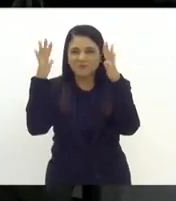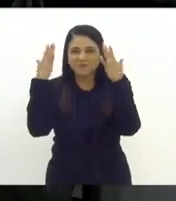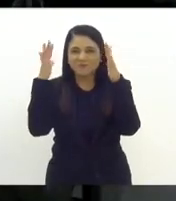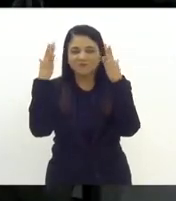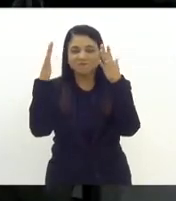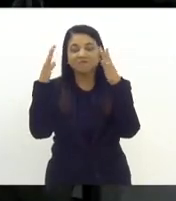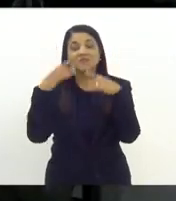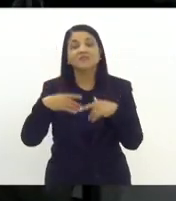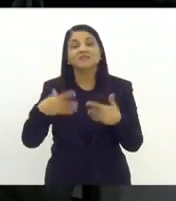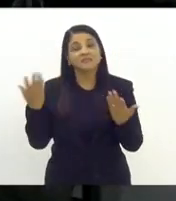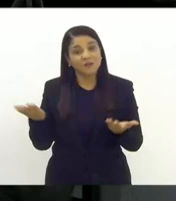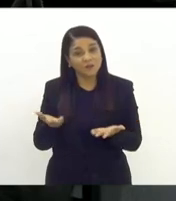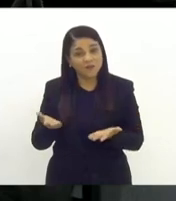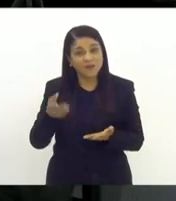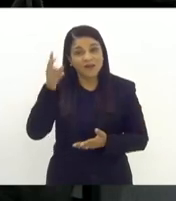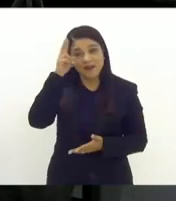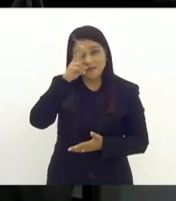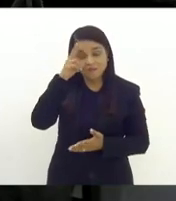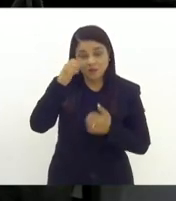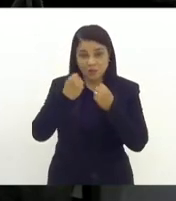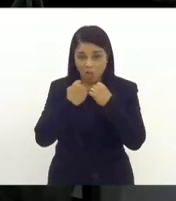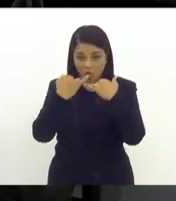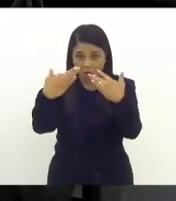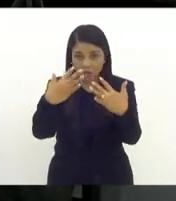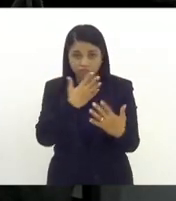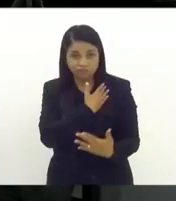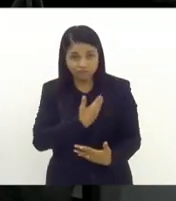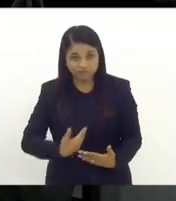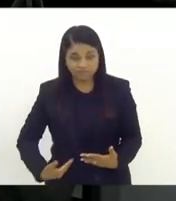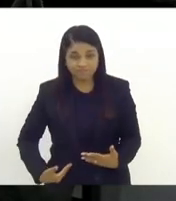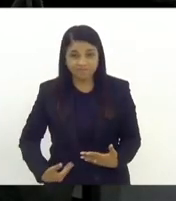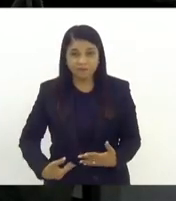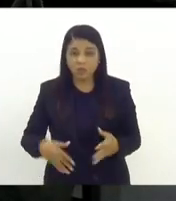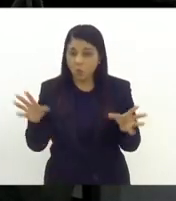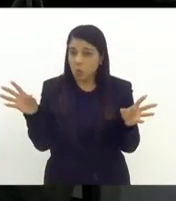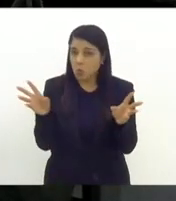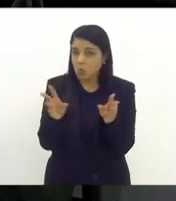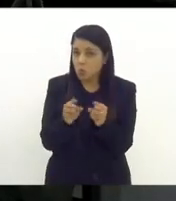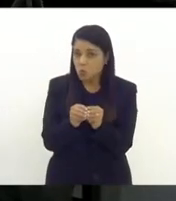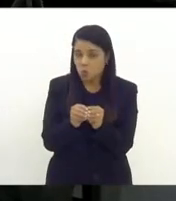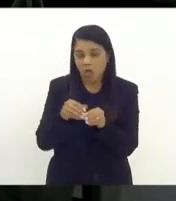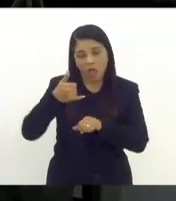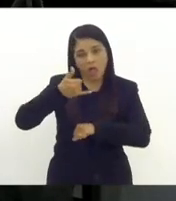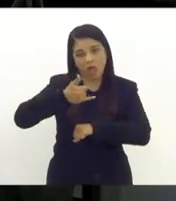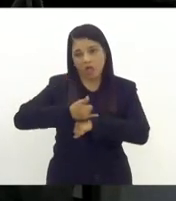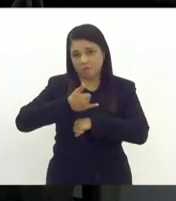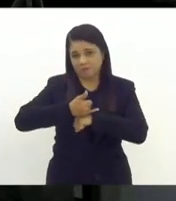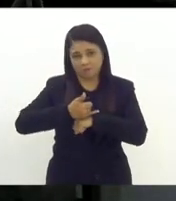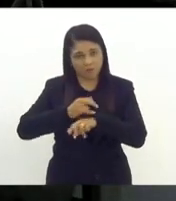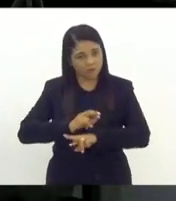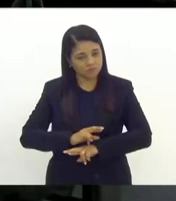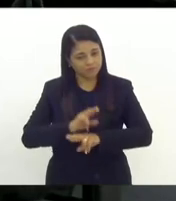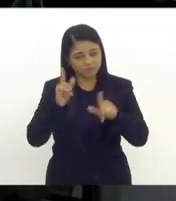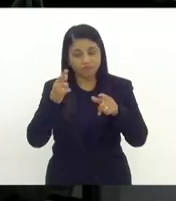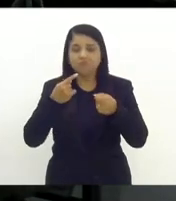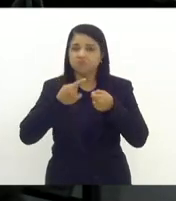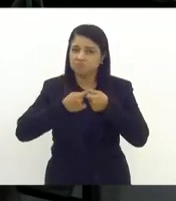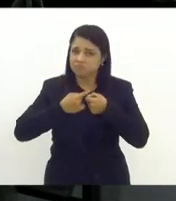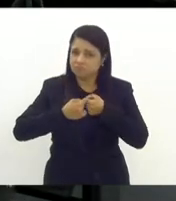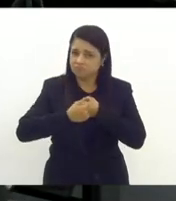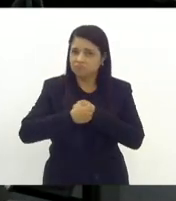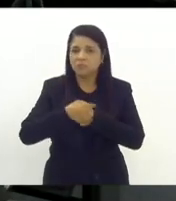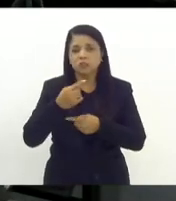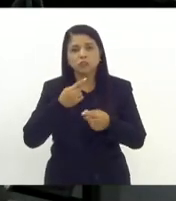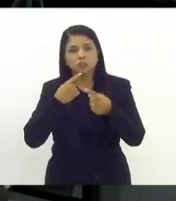Lembrando que a nossa audiência ela não se resume só a capital né nós trabalhamos Vamos trabalhar e